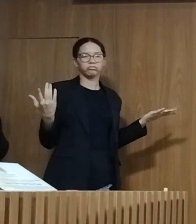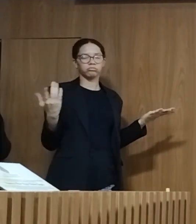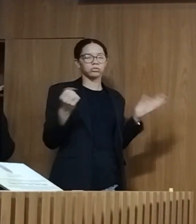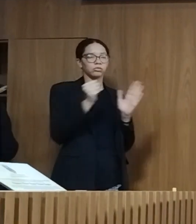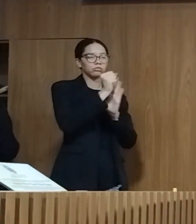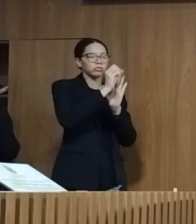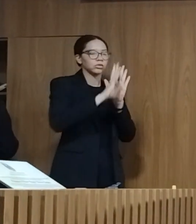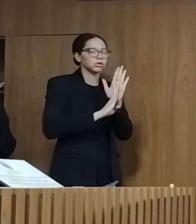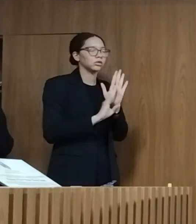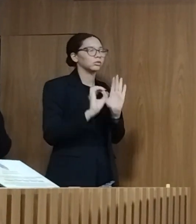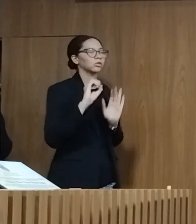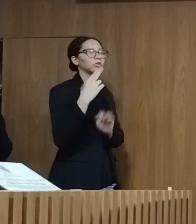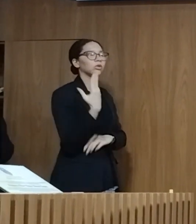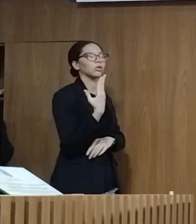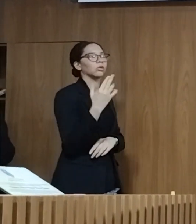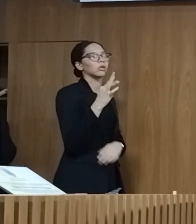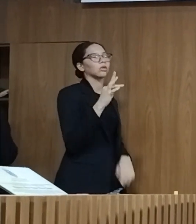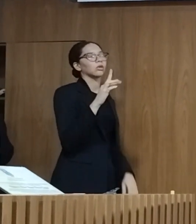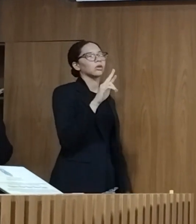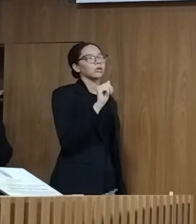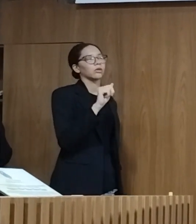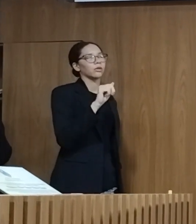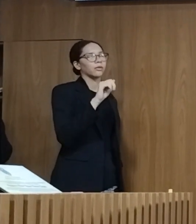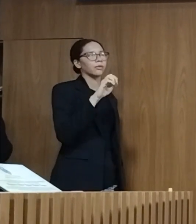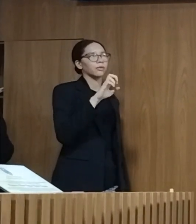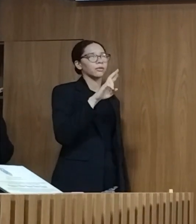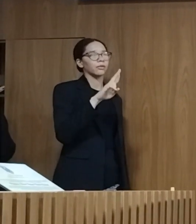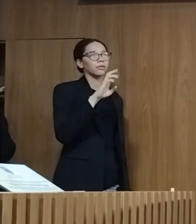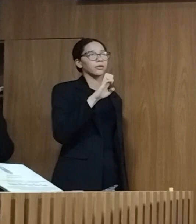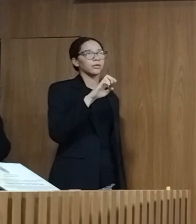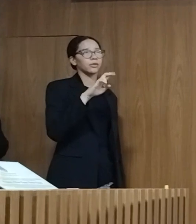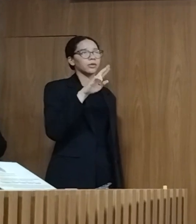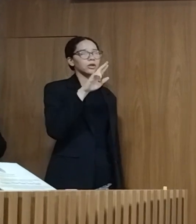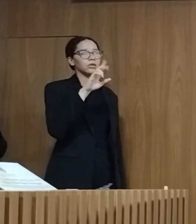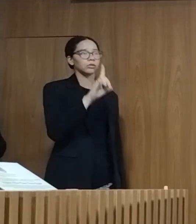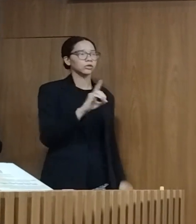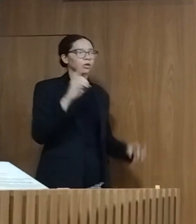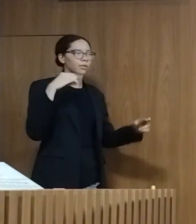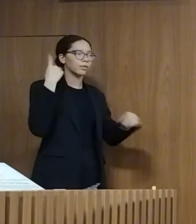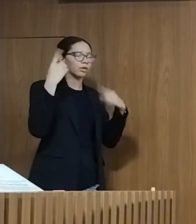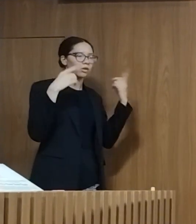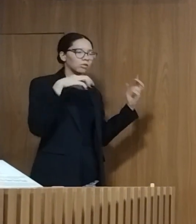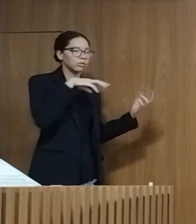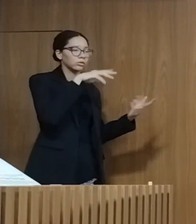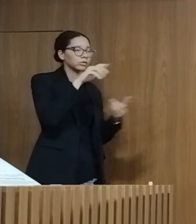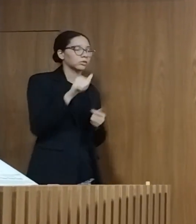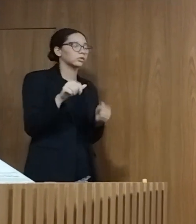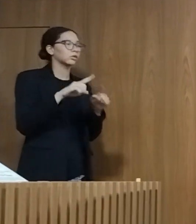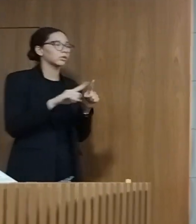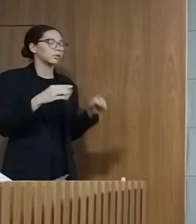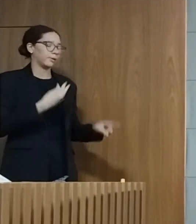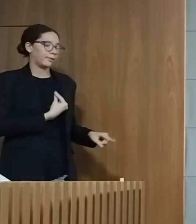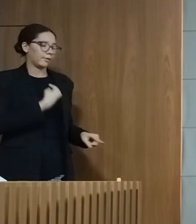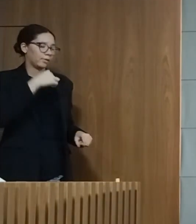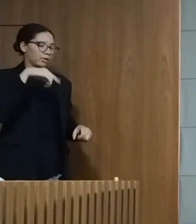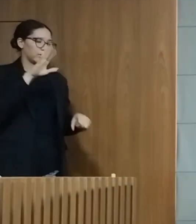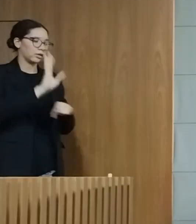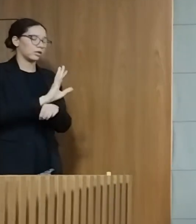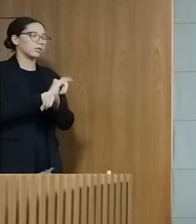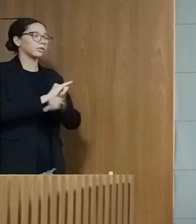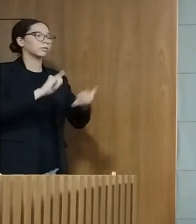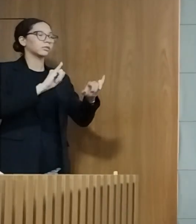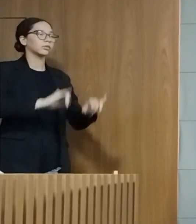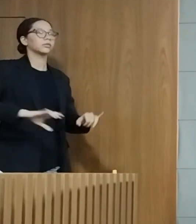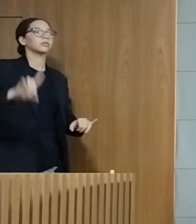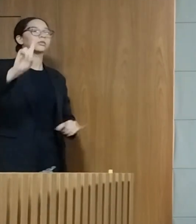símbolo, Deus é visto por Freud como uma necessidade, uma neurose universal. Mas nós estamos aqui nesta tarde para declarar